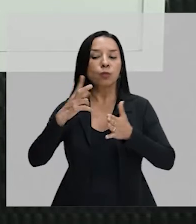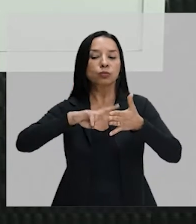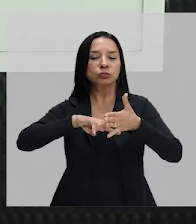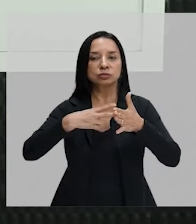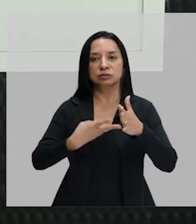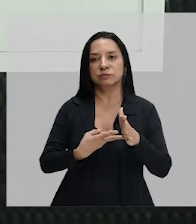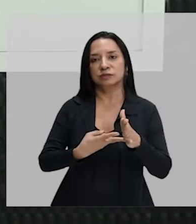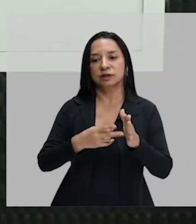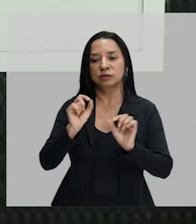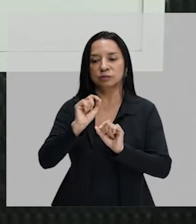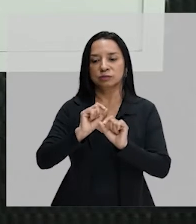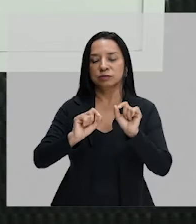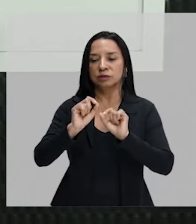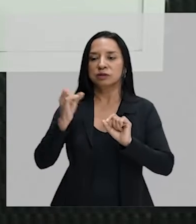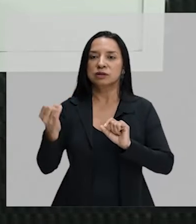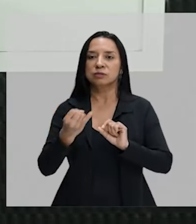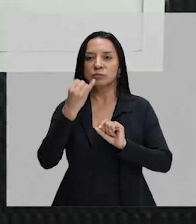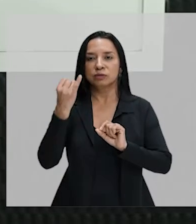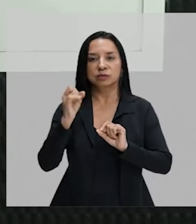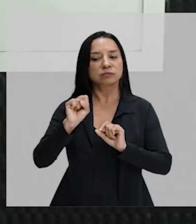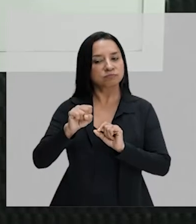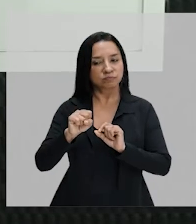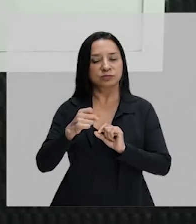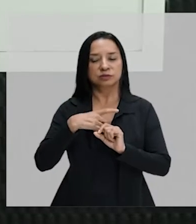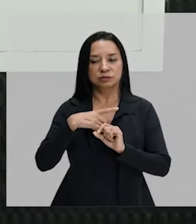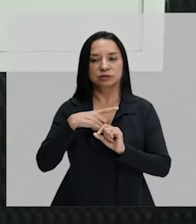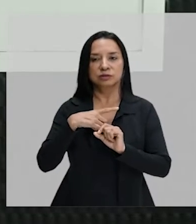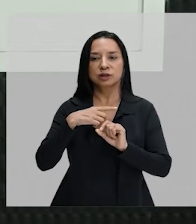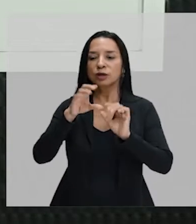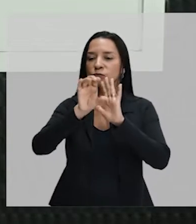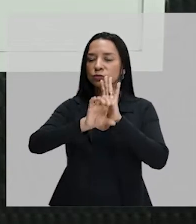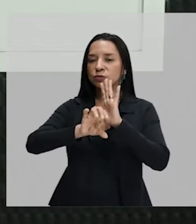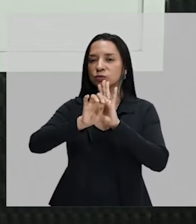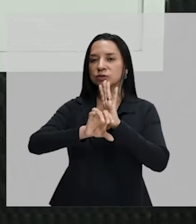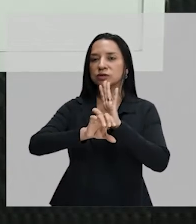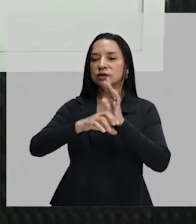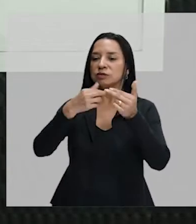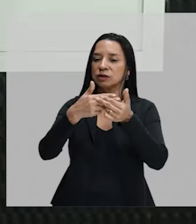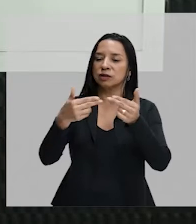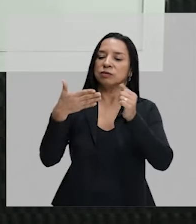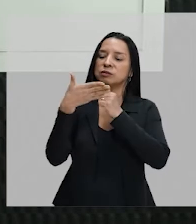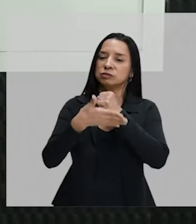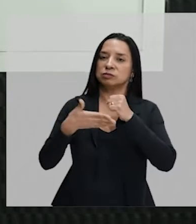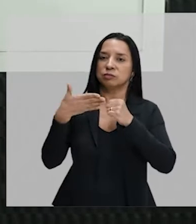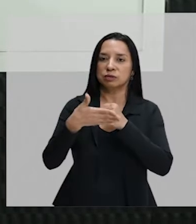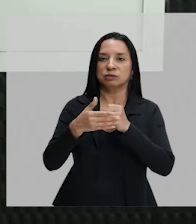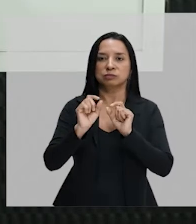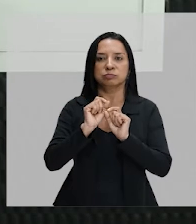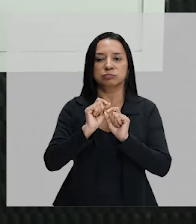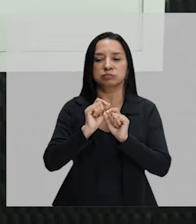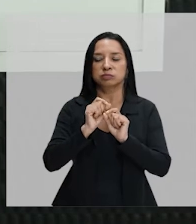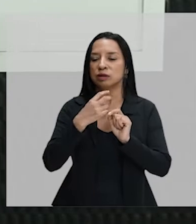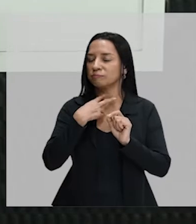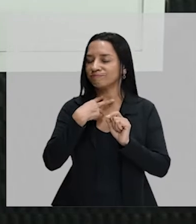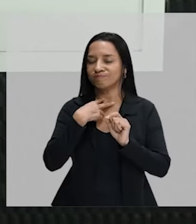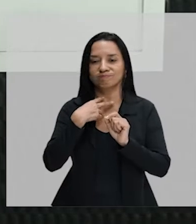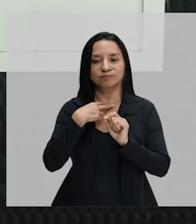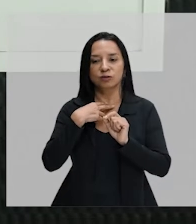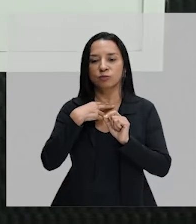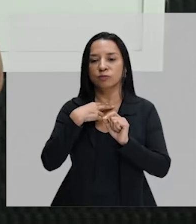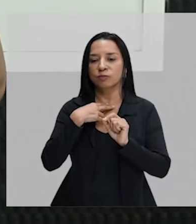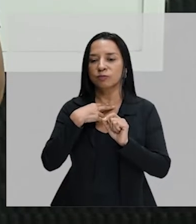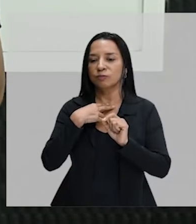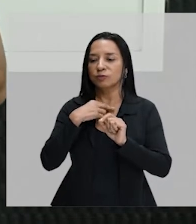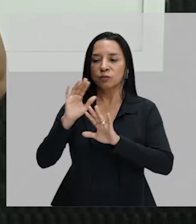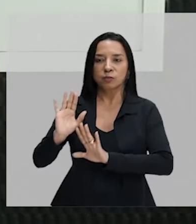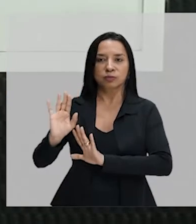significados. Isso é importante, mas também nós temos esses conceitos, esses elementos que são básicos, né, que a gente não pode deixar de trabalhar. Obviamente